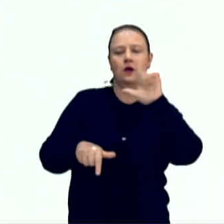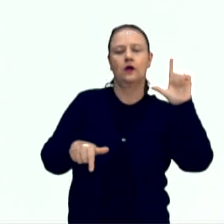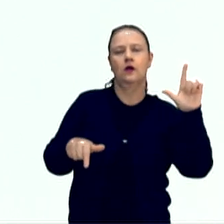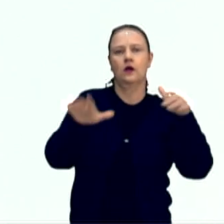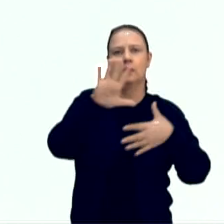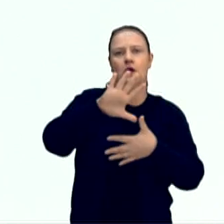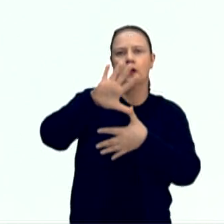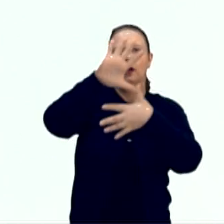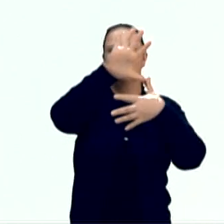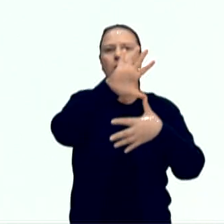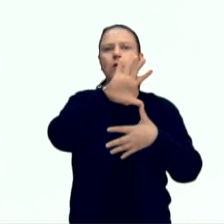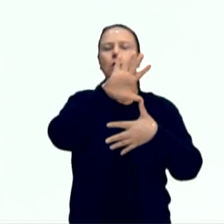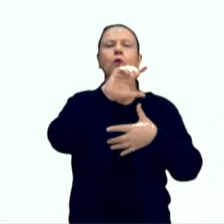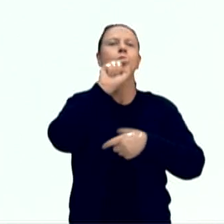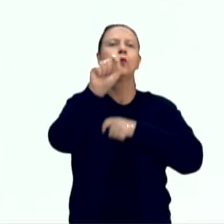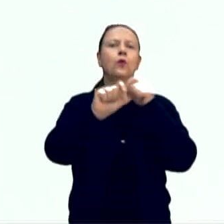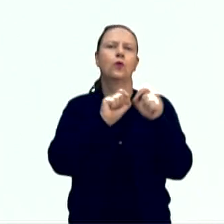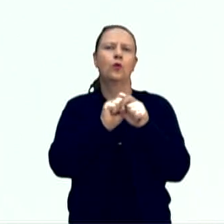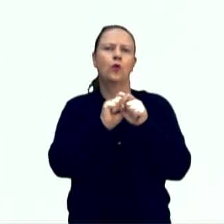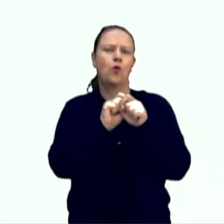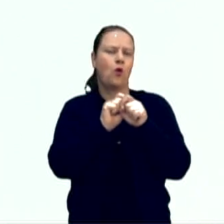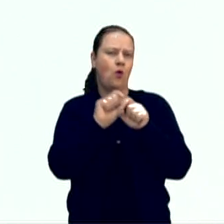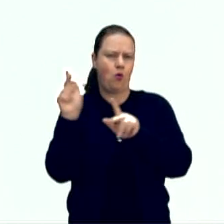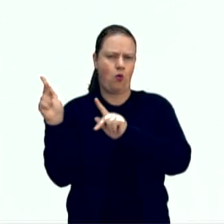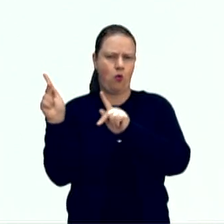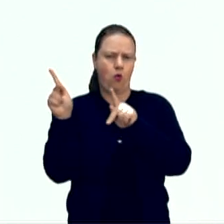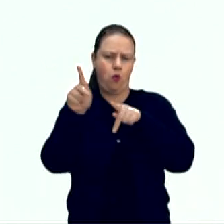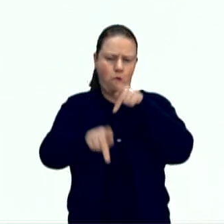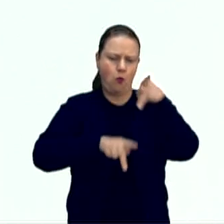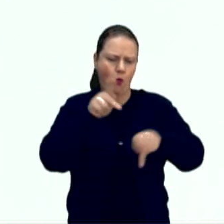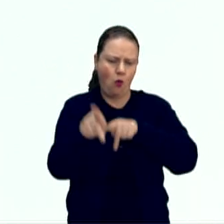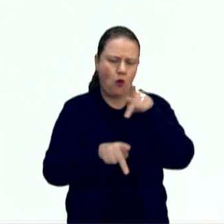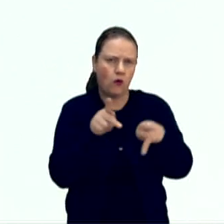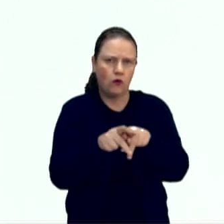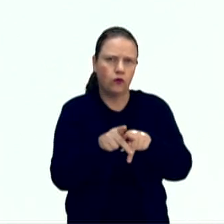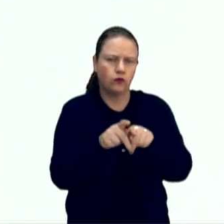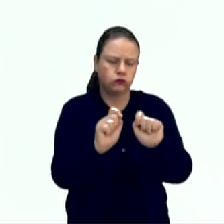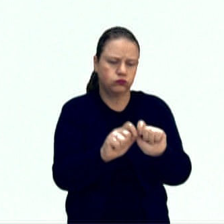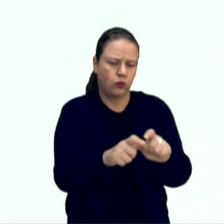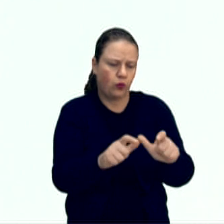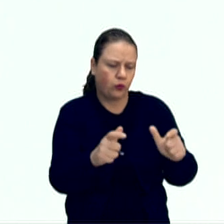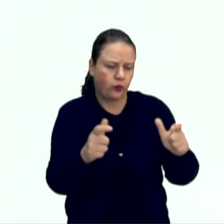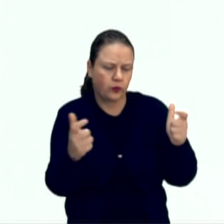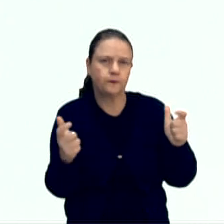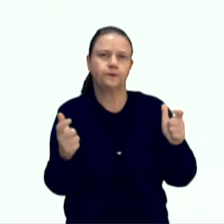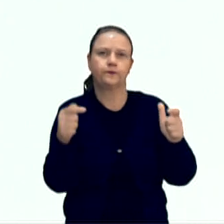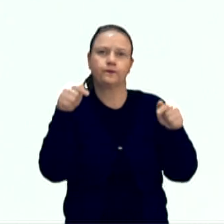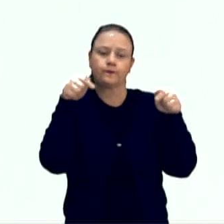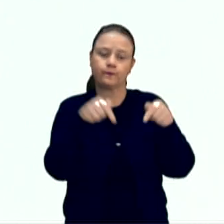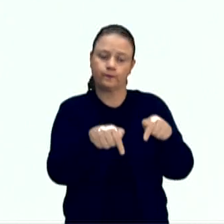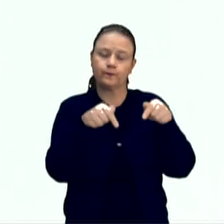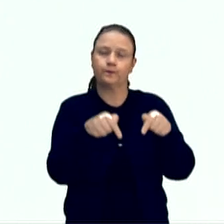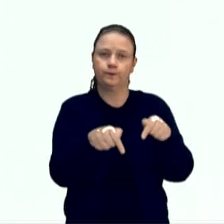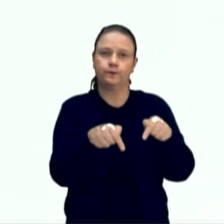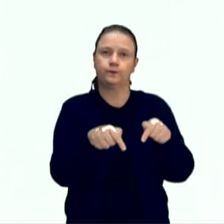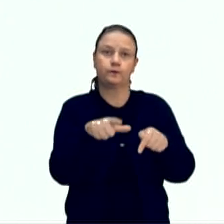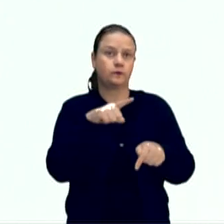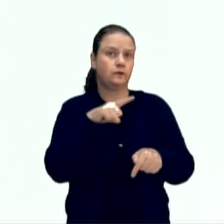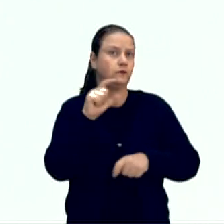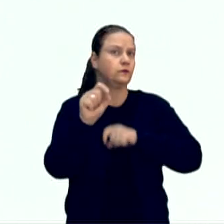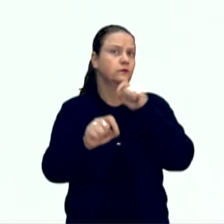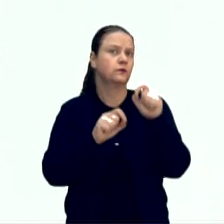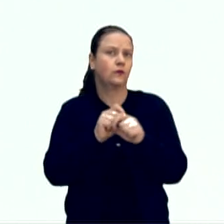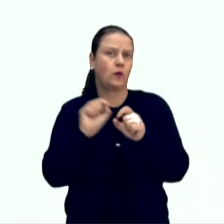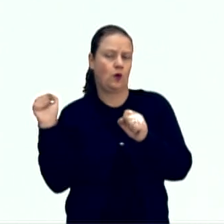maior concentração da população, onde a densidade demográfica, então, na América como um todo, é maior. É uma herança